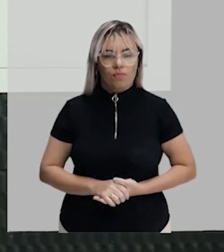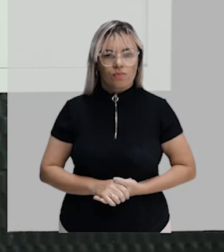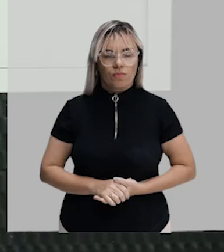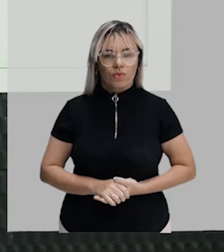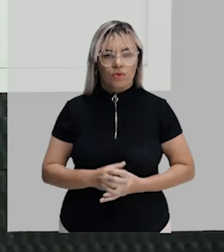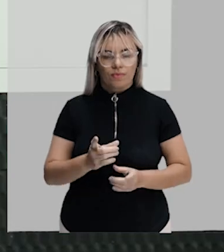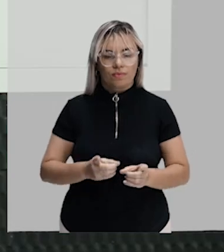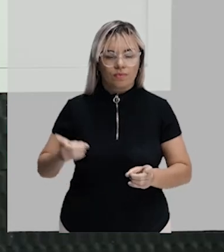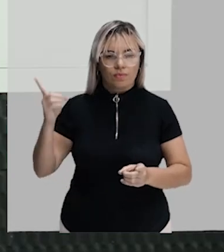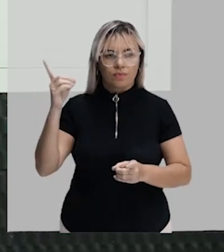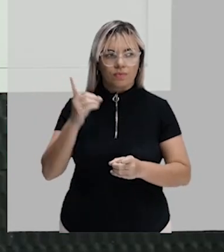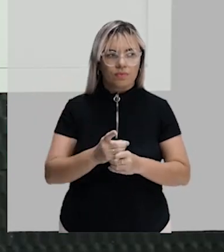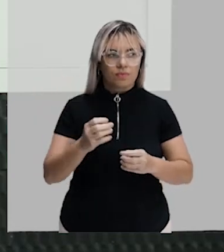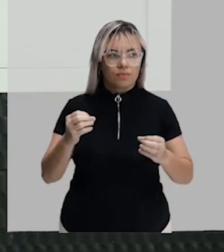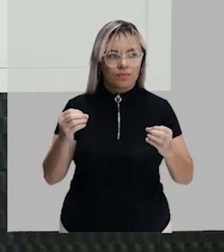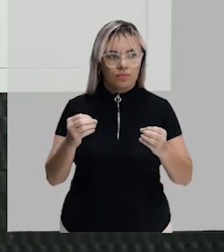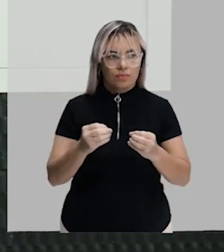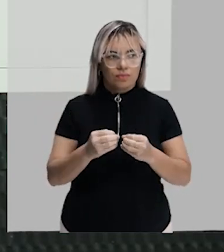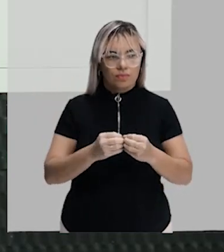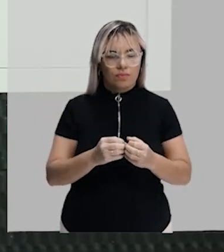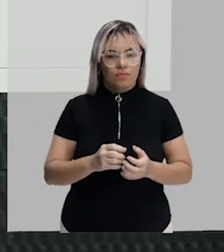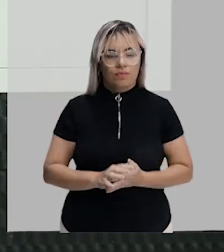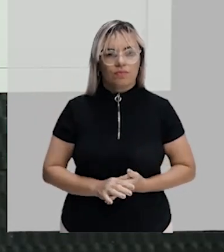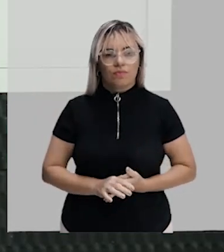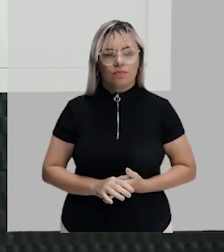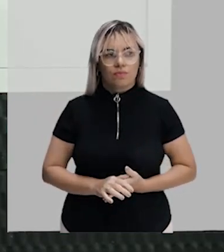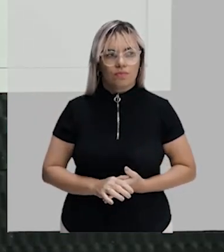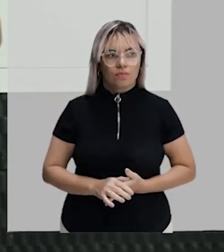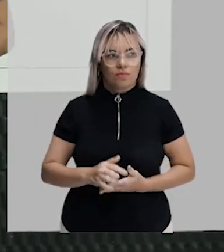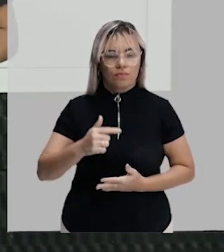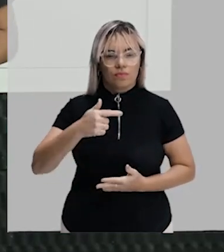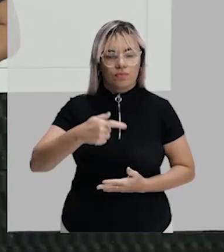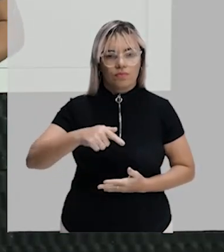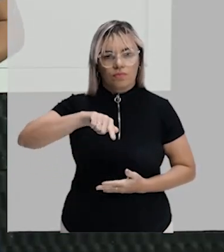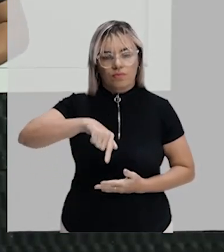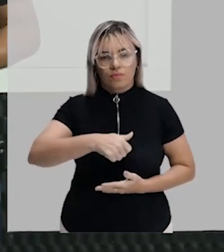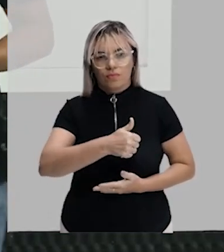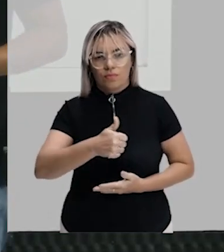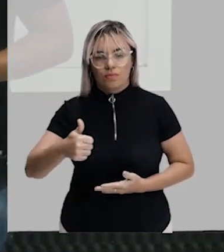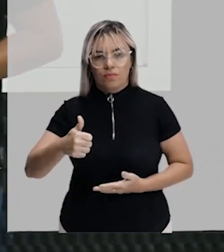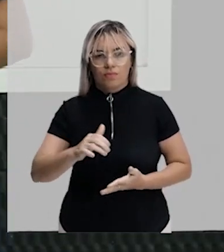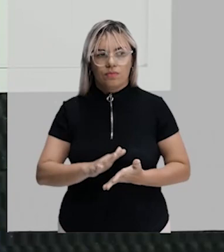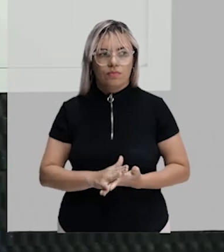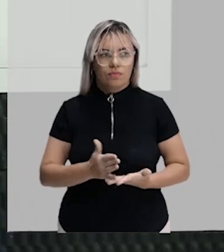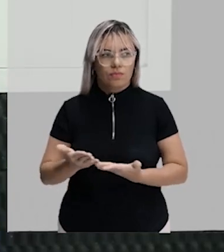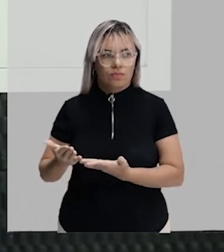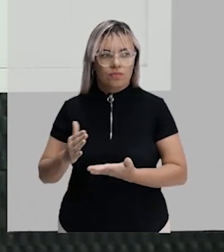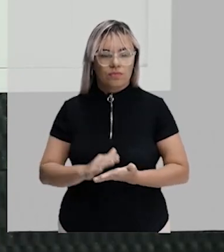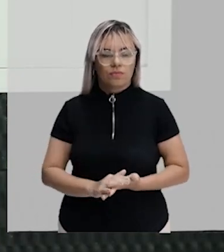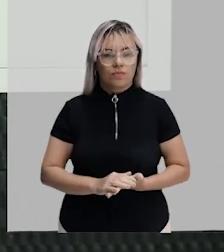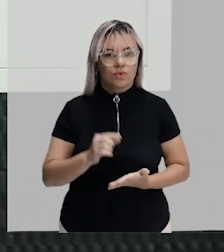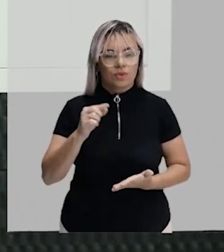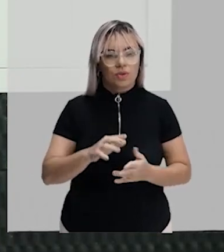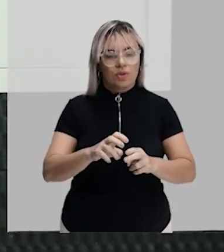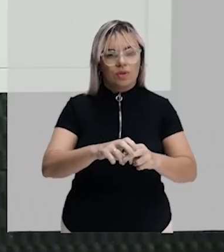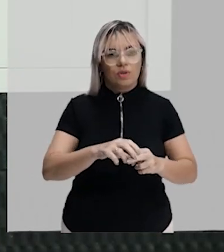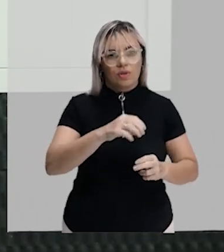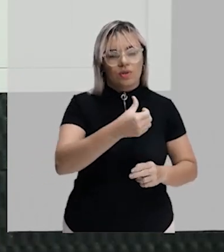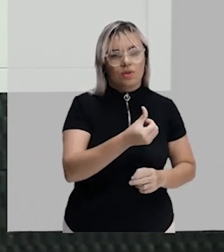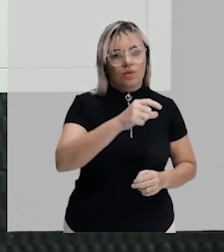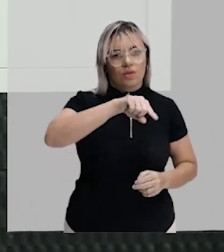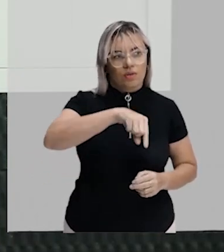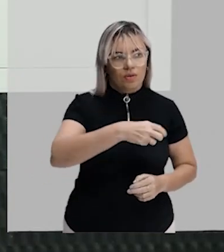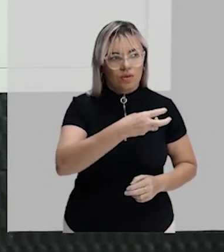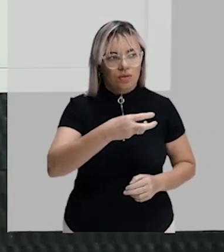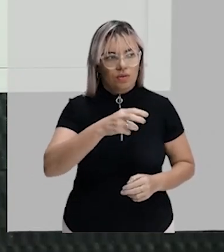7,11, o valor aproximado, certo? Então, o 6,35 com aumento de 12% passa a ter